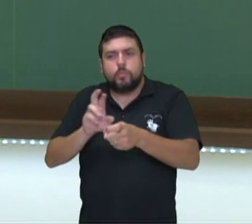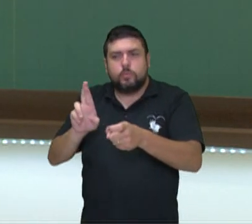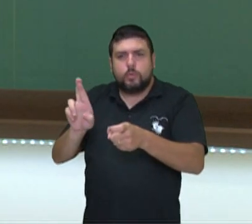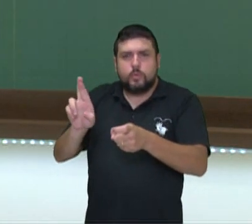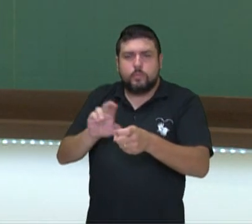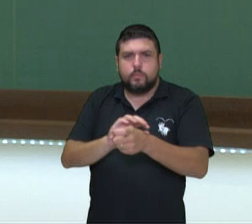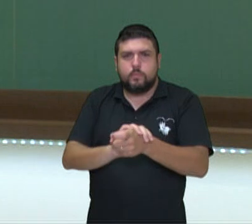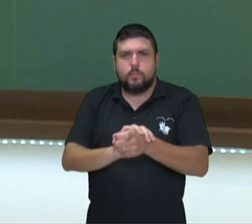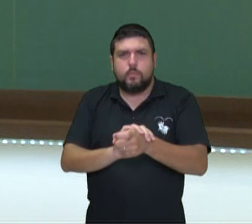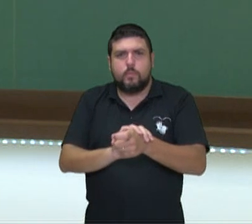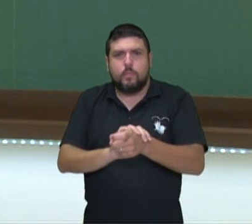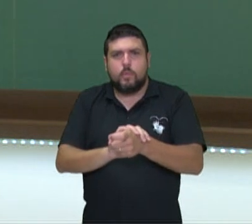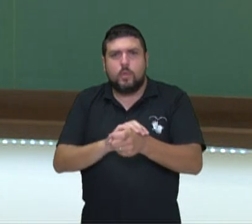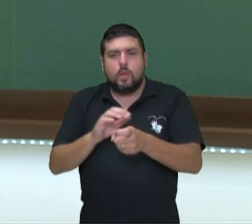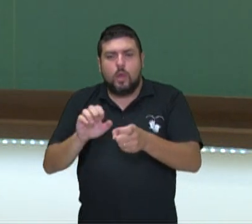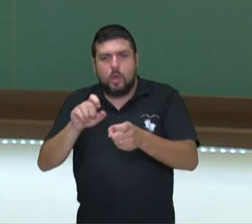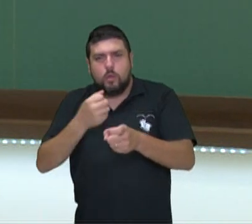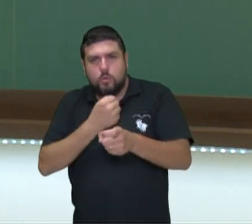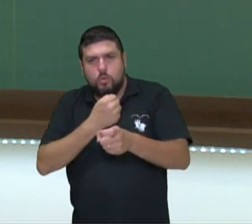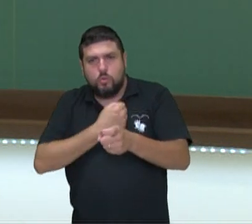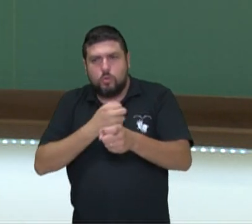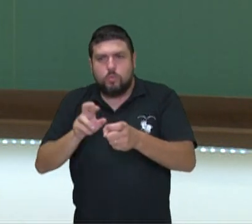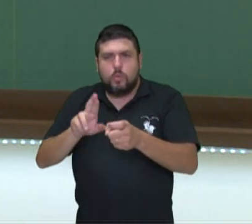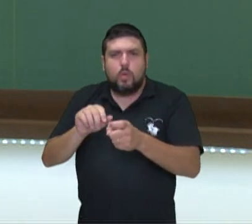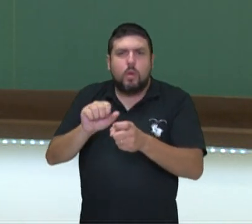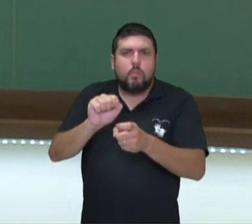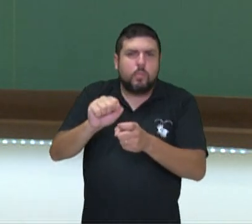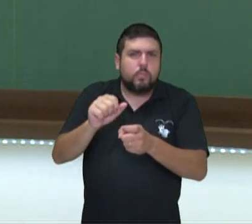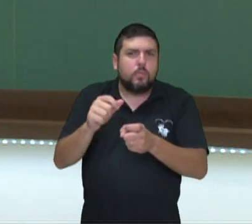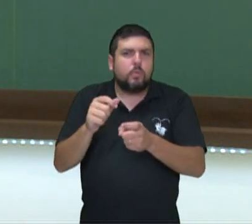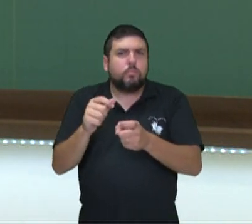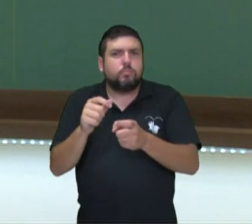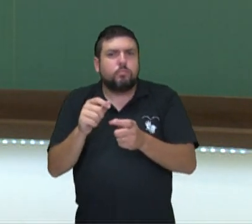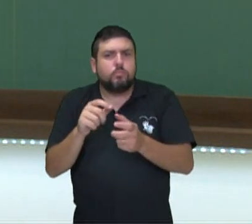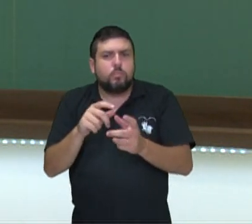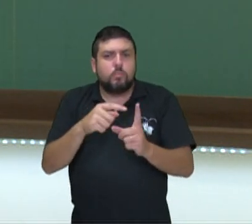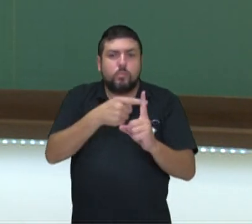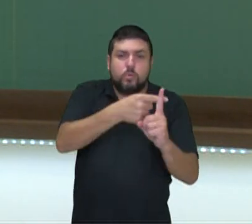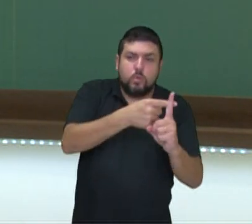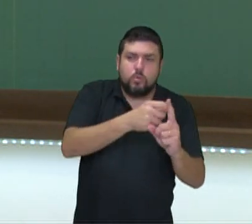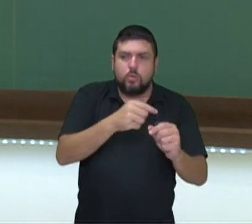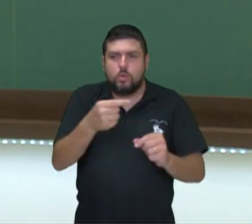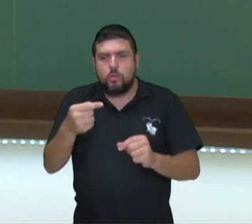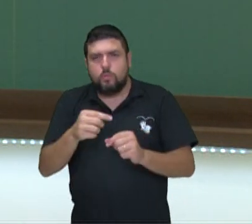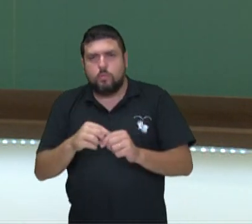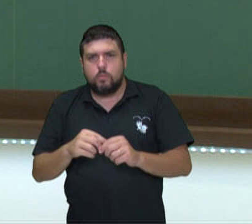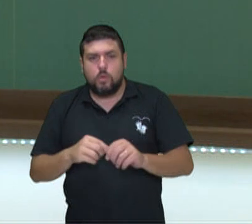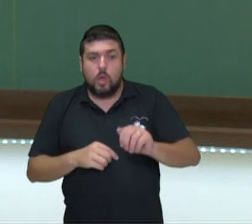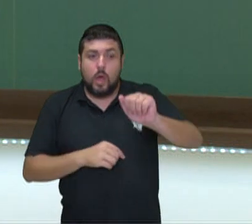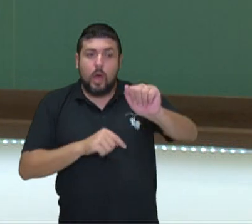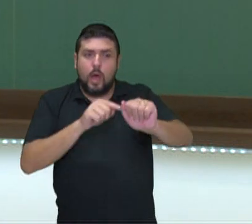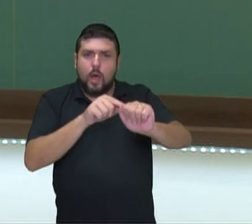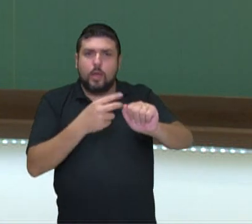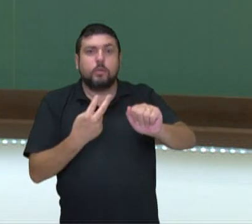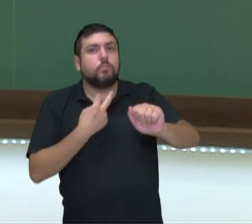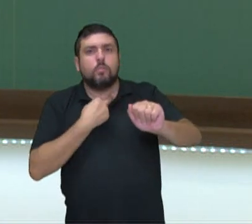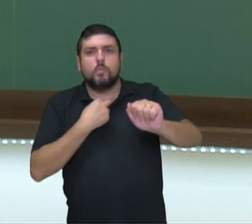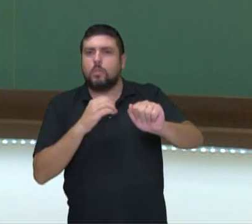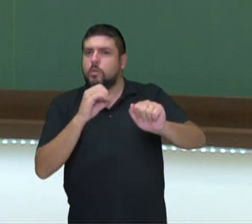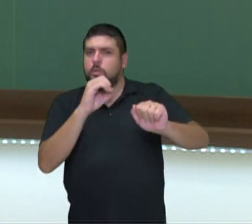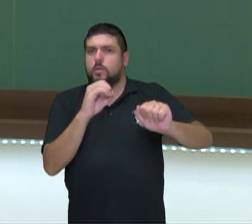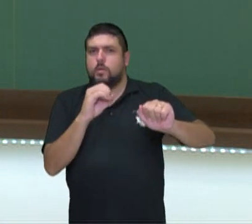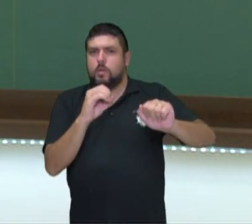b serão números reais, podem ser positivos, negativos. O a não pode ser zero, porque se o a for